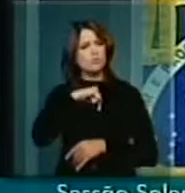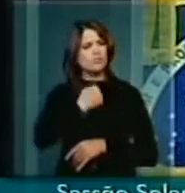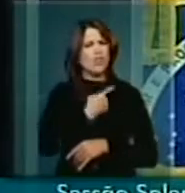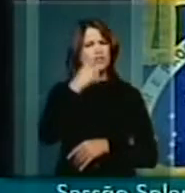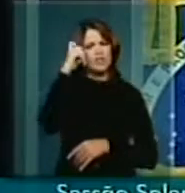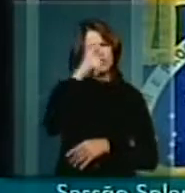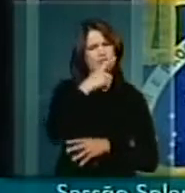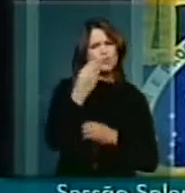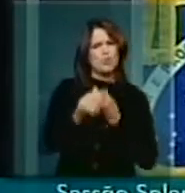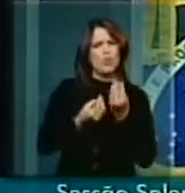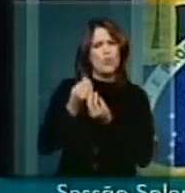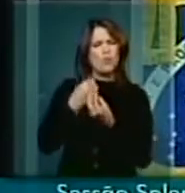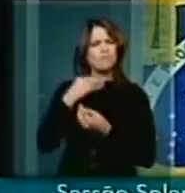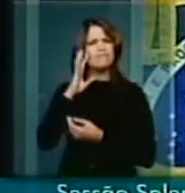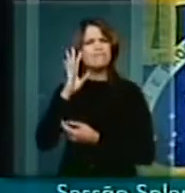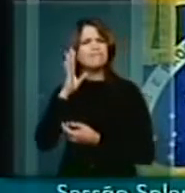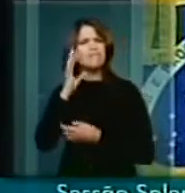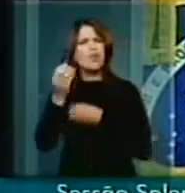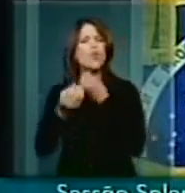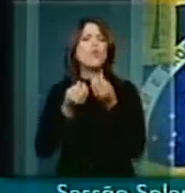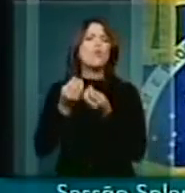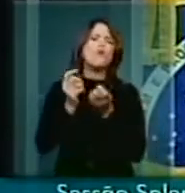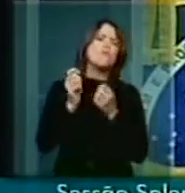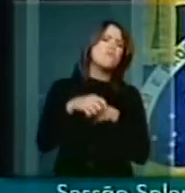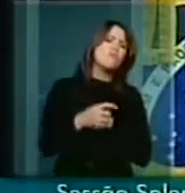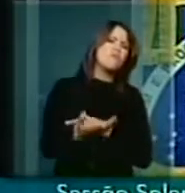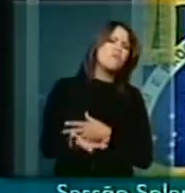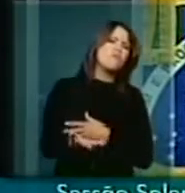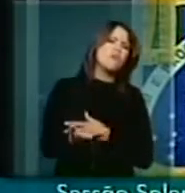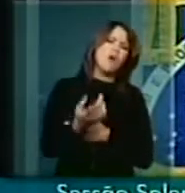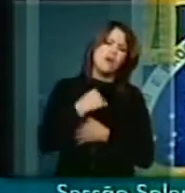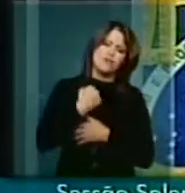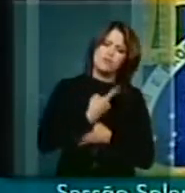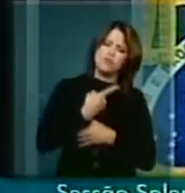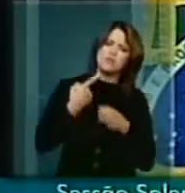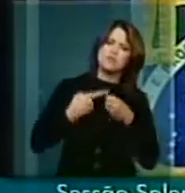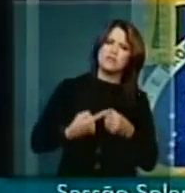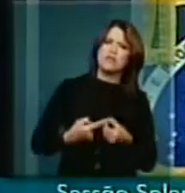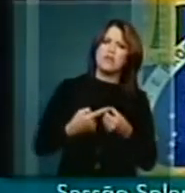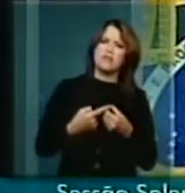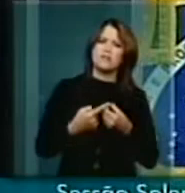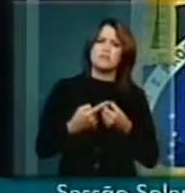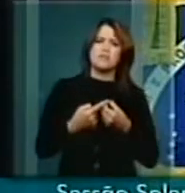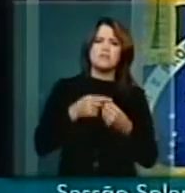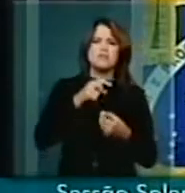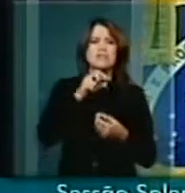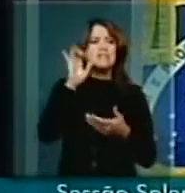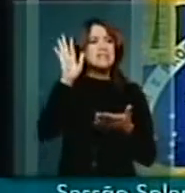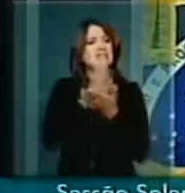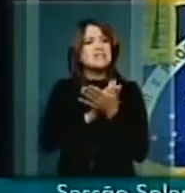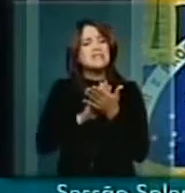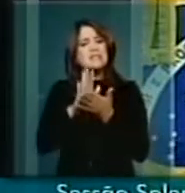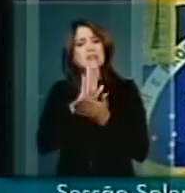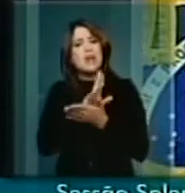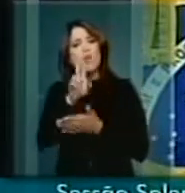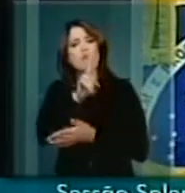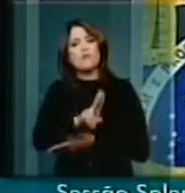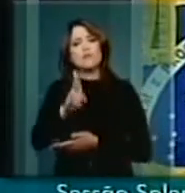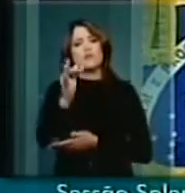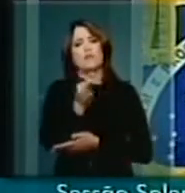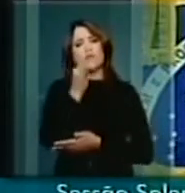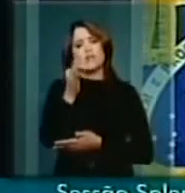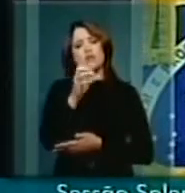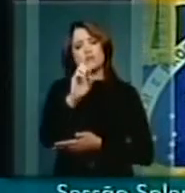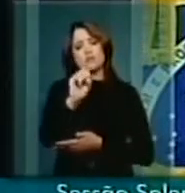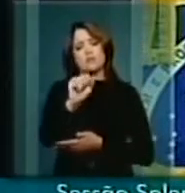de imaginar como seria a nossa cidade sem a Universidade Federal de